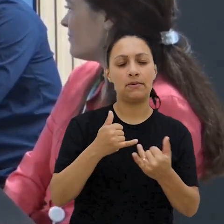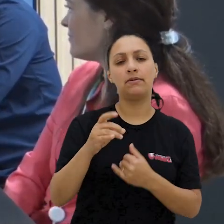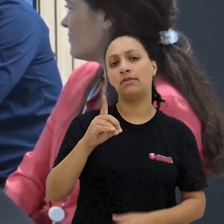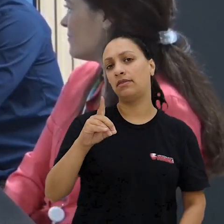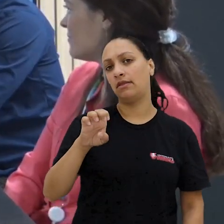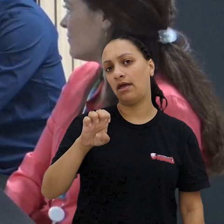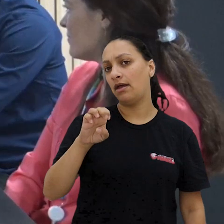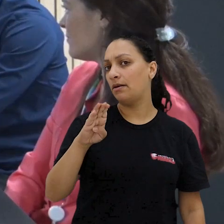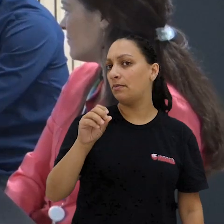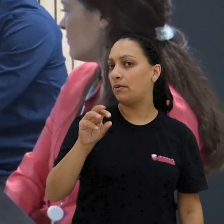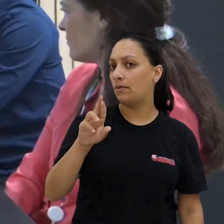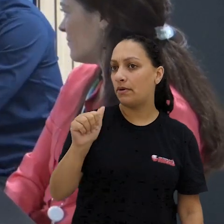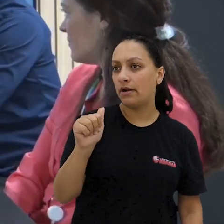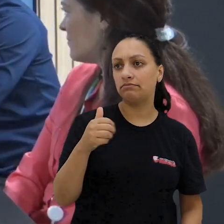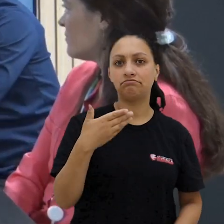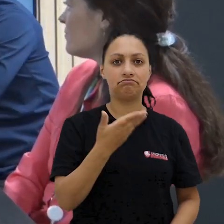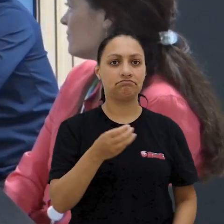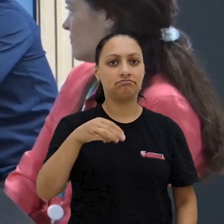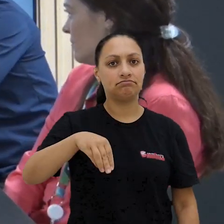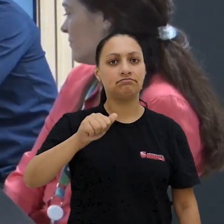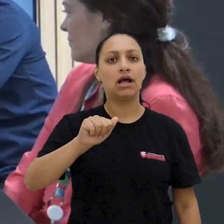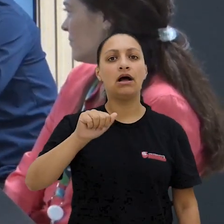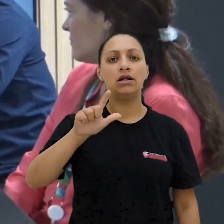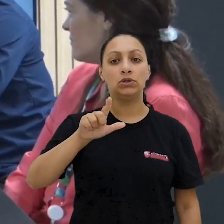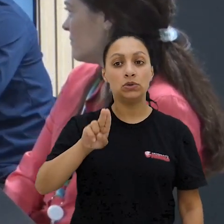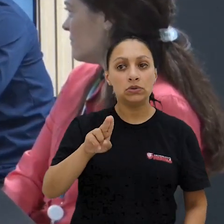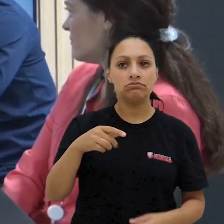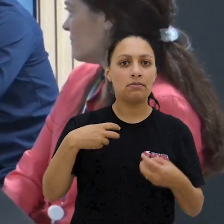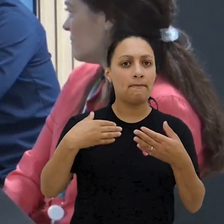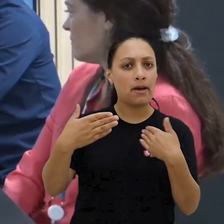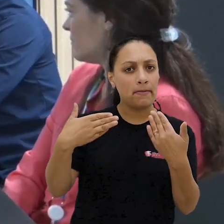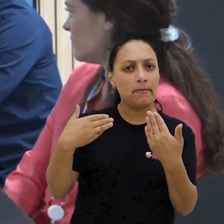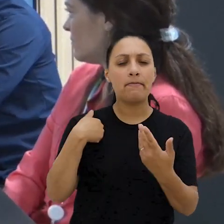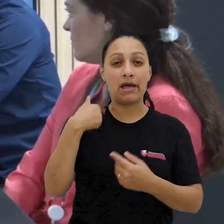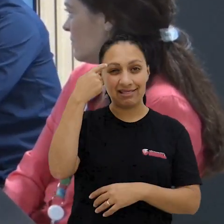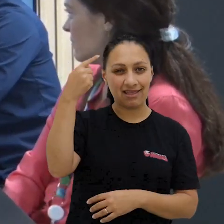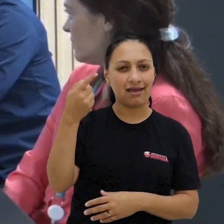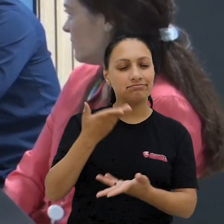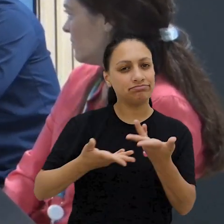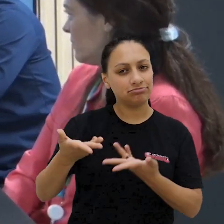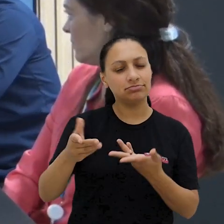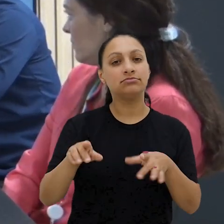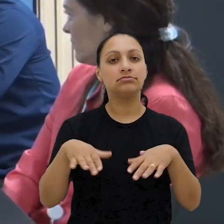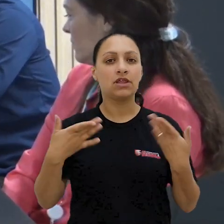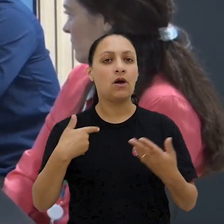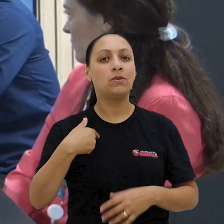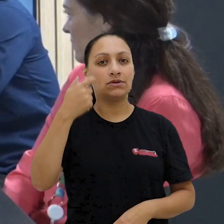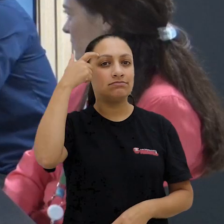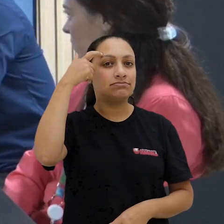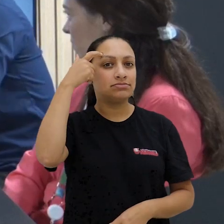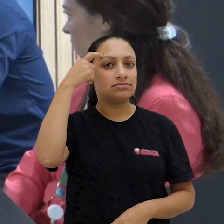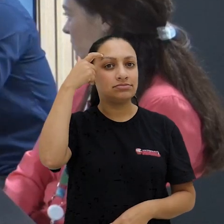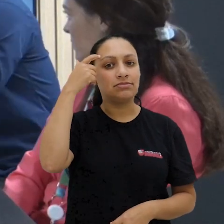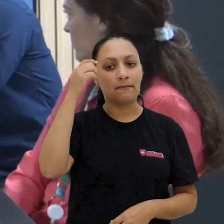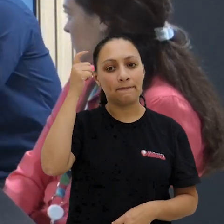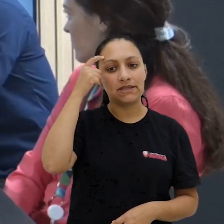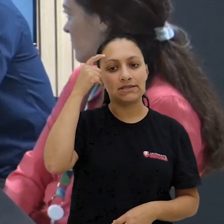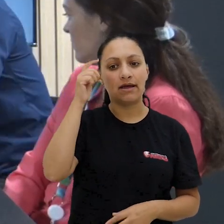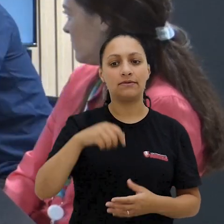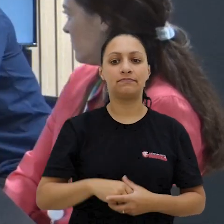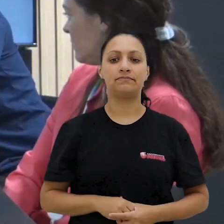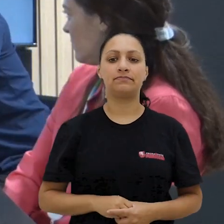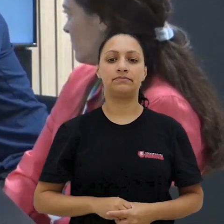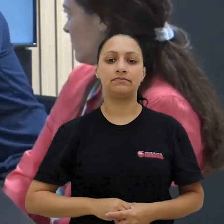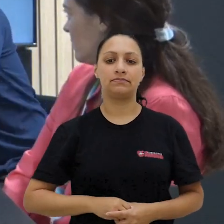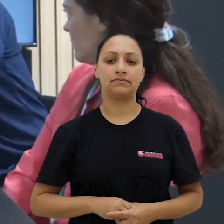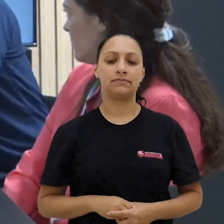ser a Manu, né? Comitê, estamos aí, né? Se quiserem trocar ideia. Então, assim, acho que tem um pouco esse raciocínio também, os catalisadores de solução,